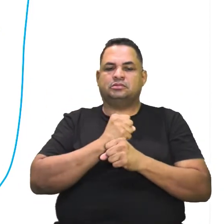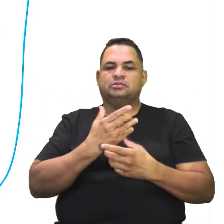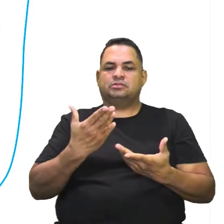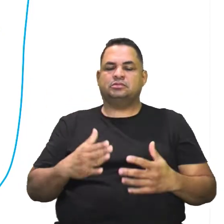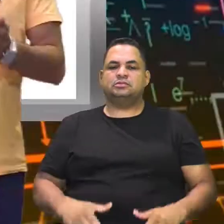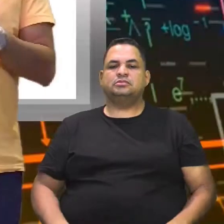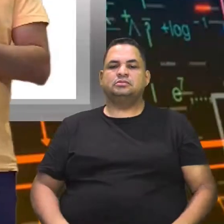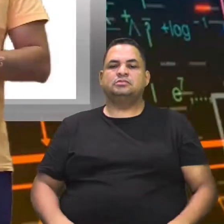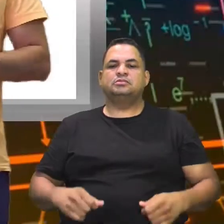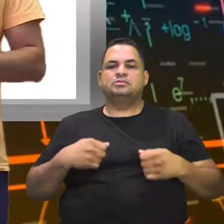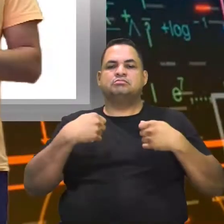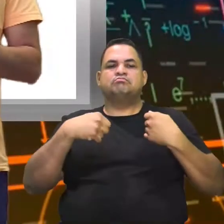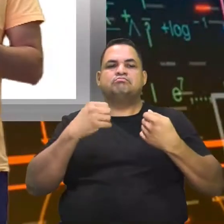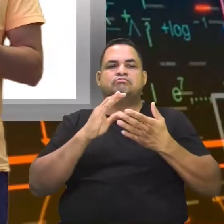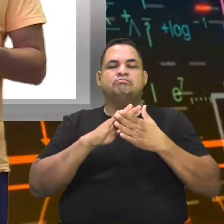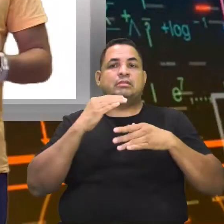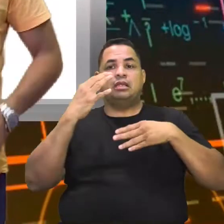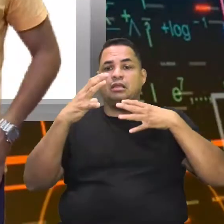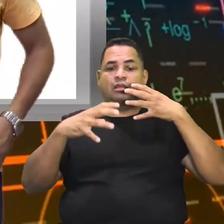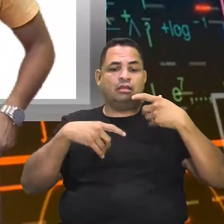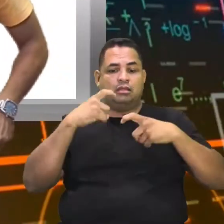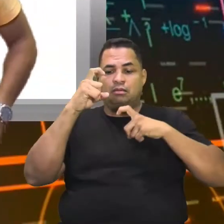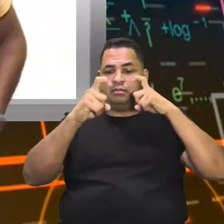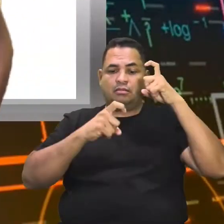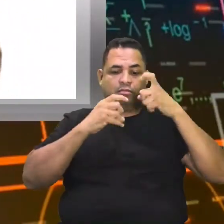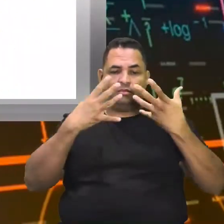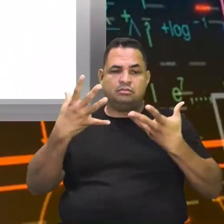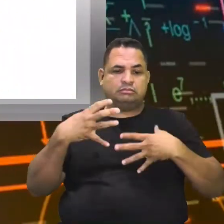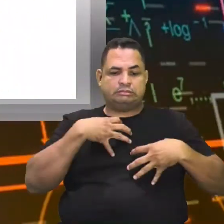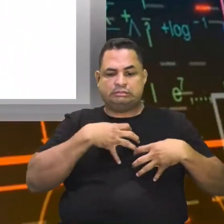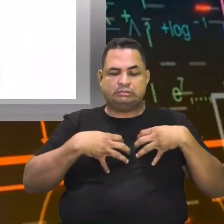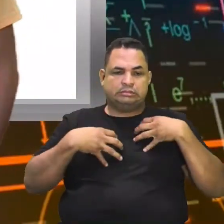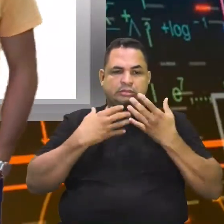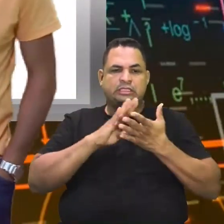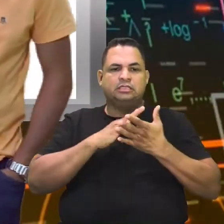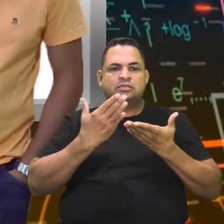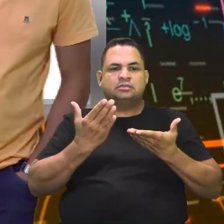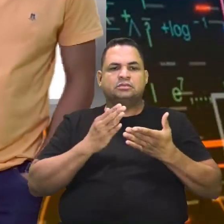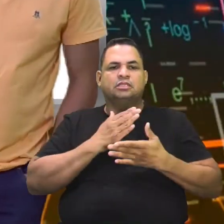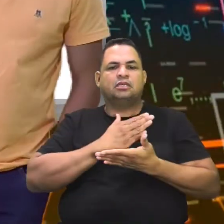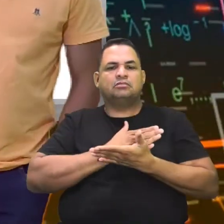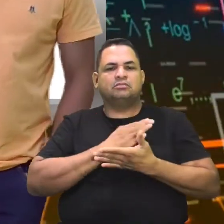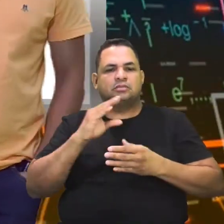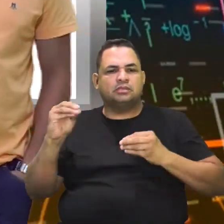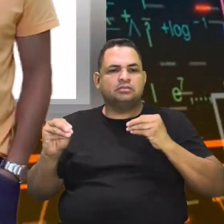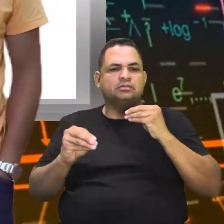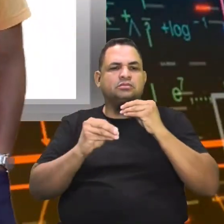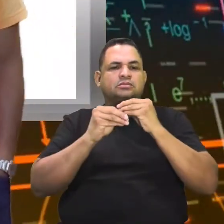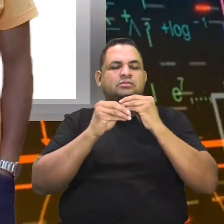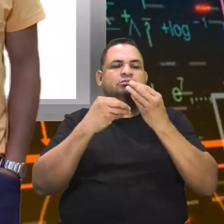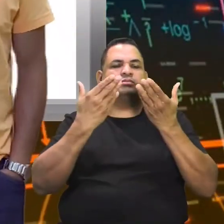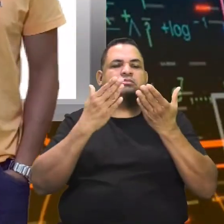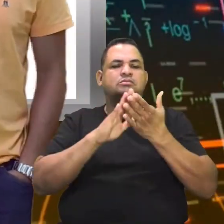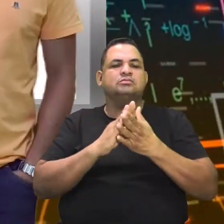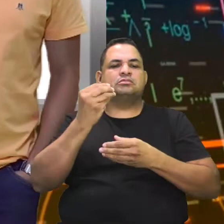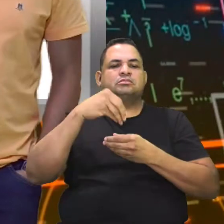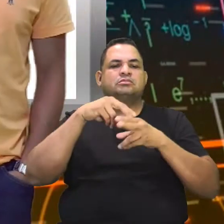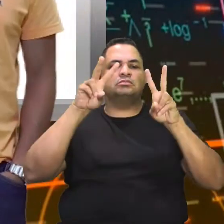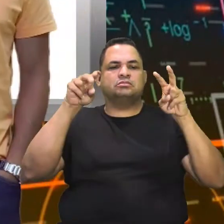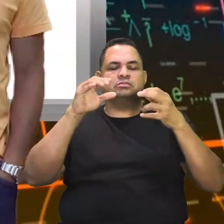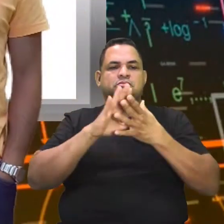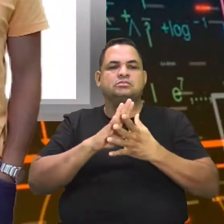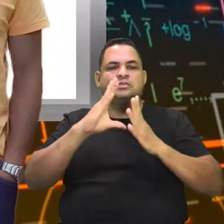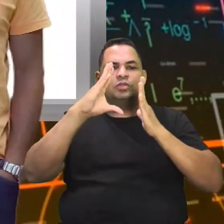não precisem ficar assustados, tá? Preocupados com essa situação, porque a gente está só dando um acréscimo aí, um complemento dentro do assunto